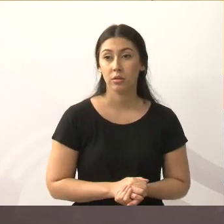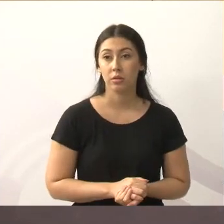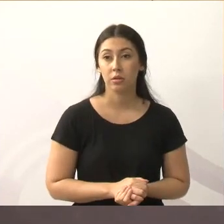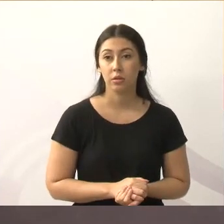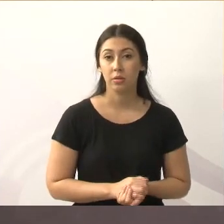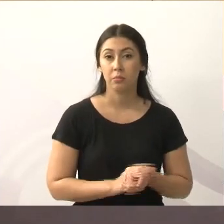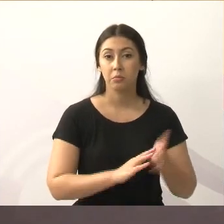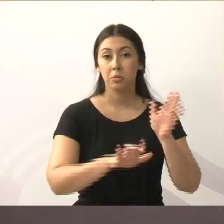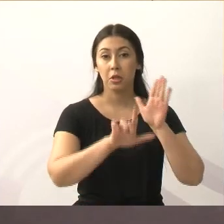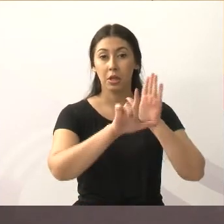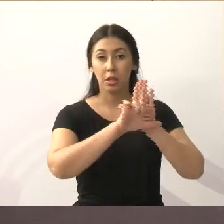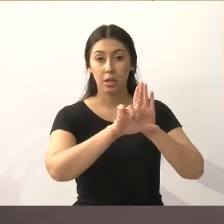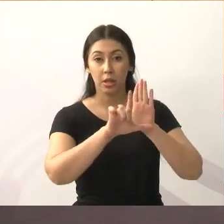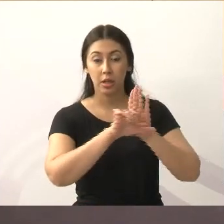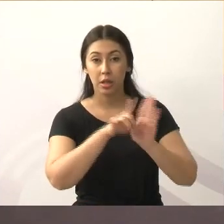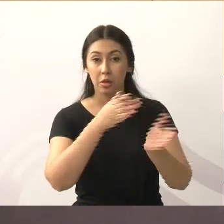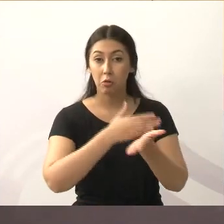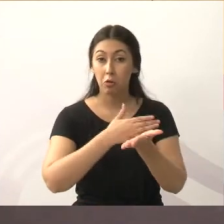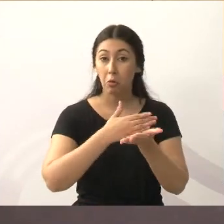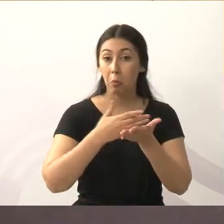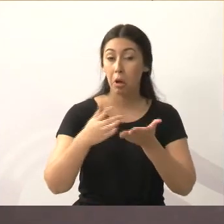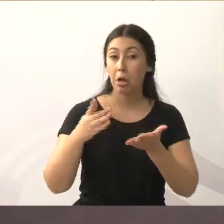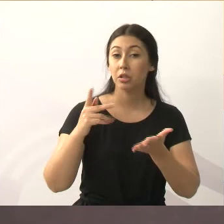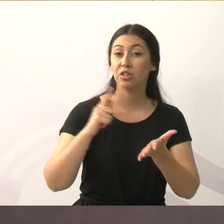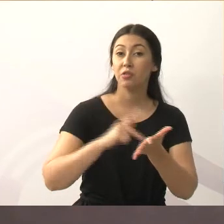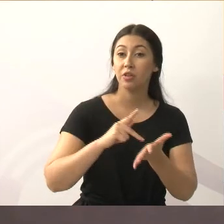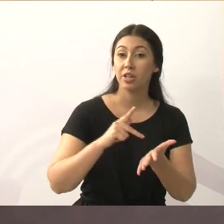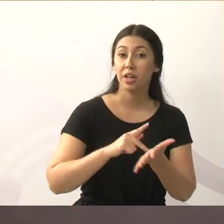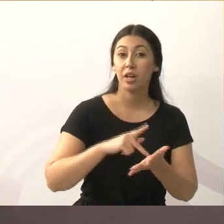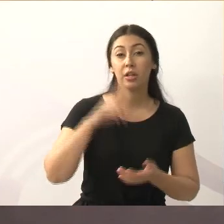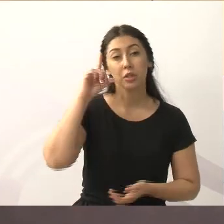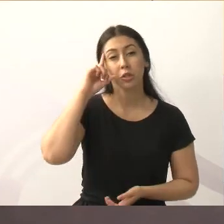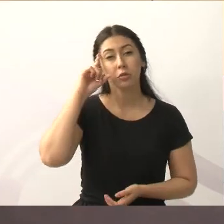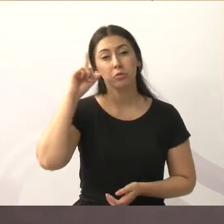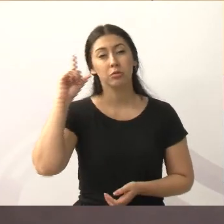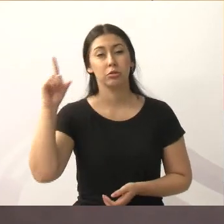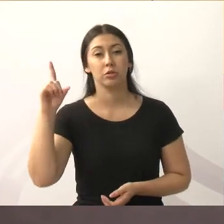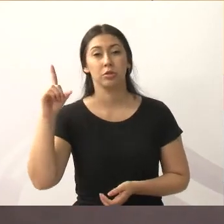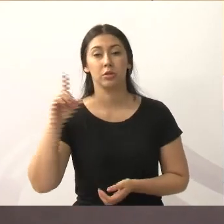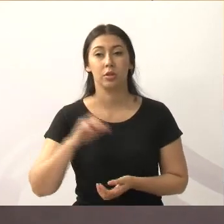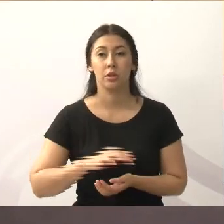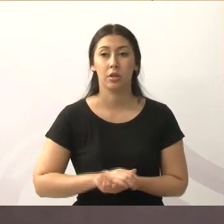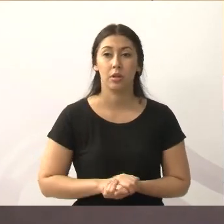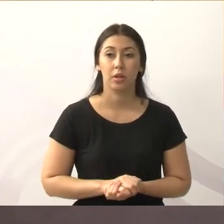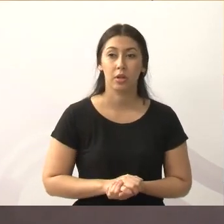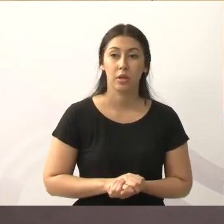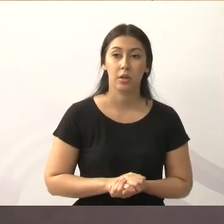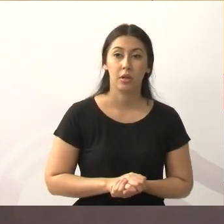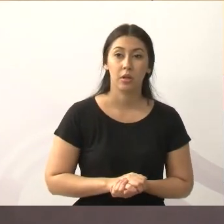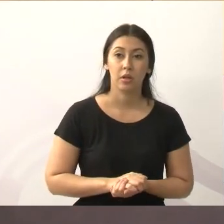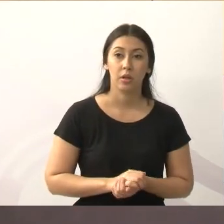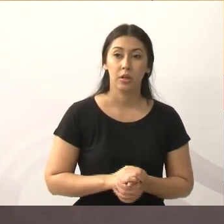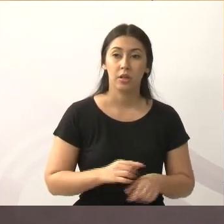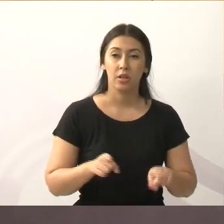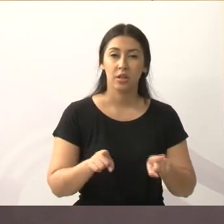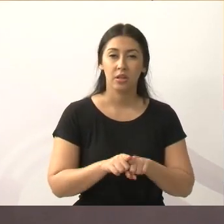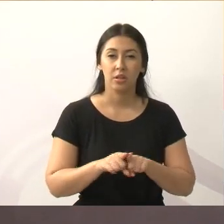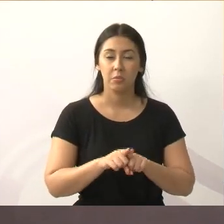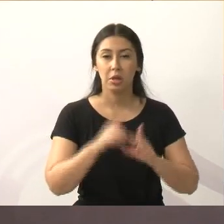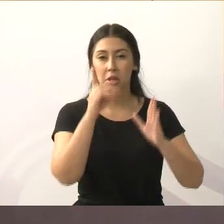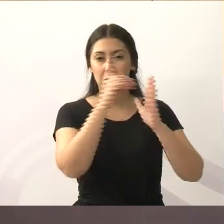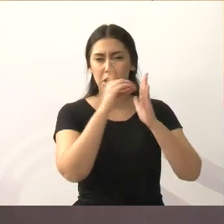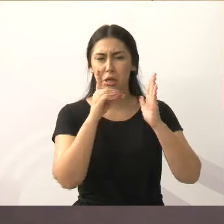essa lei entra em vigor na data da sua publicação e convalida o decreto